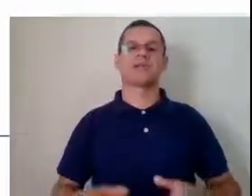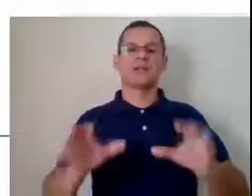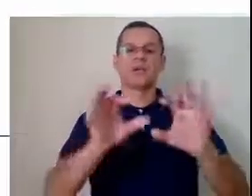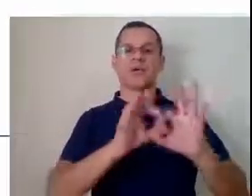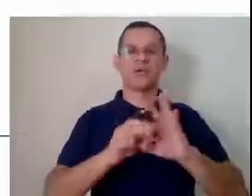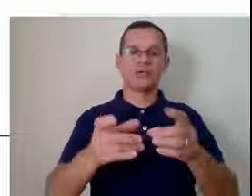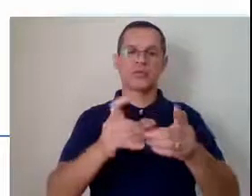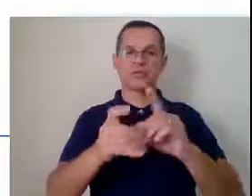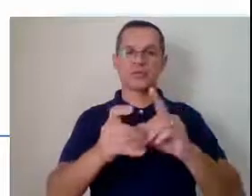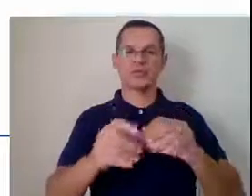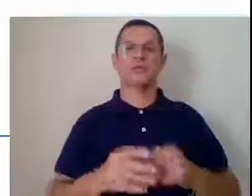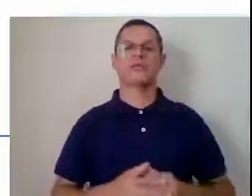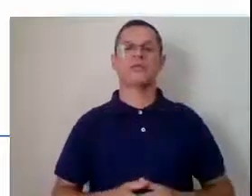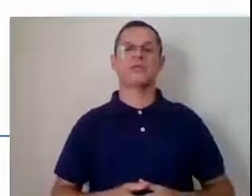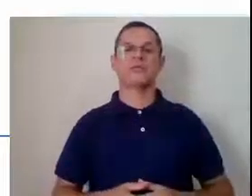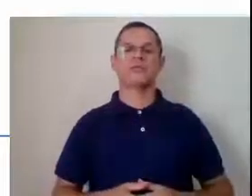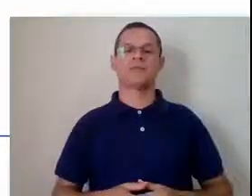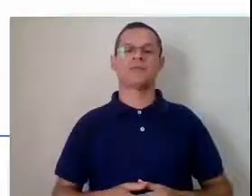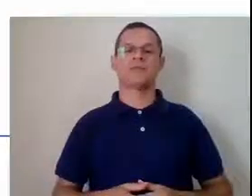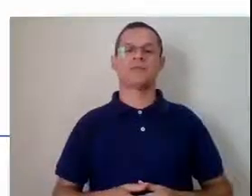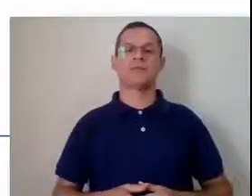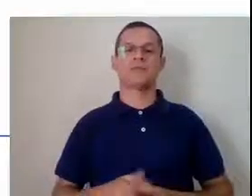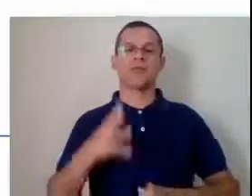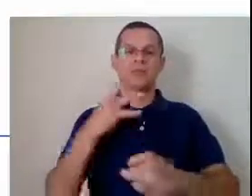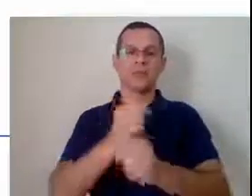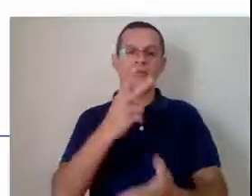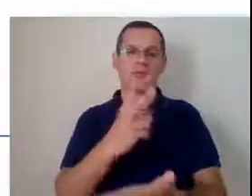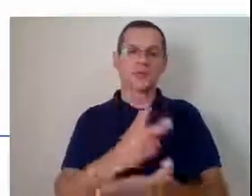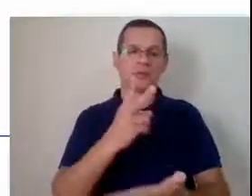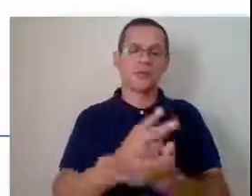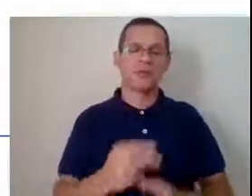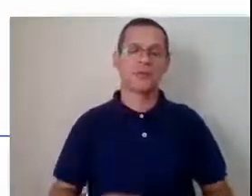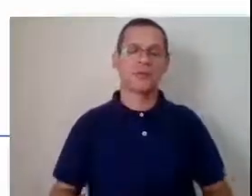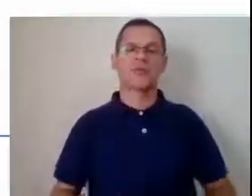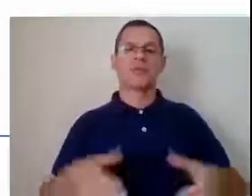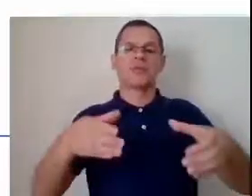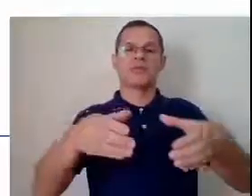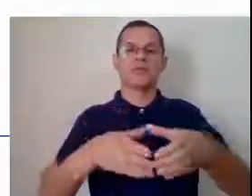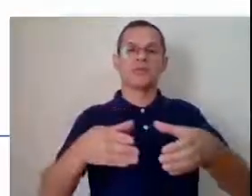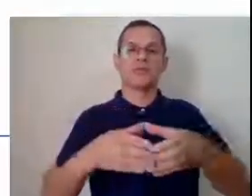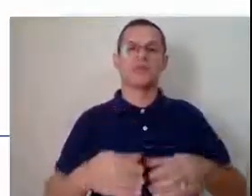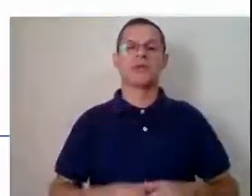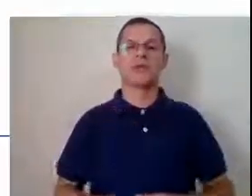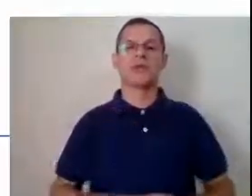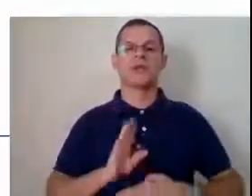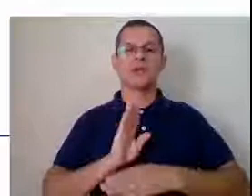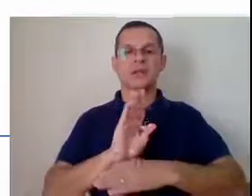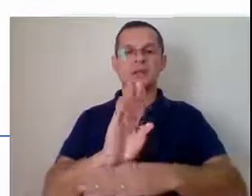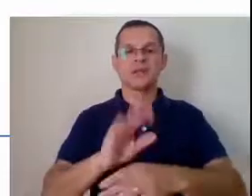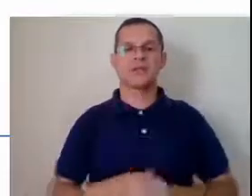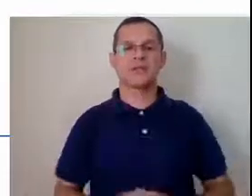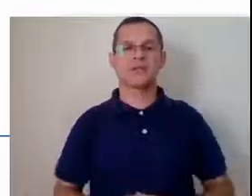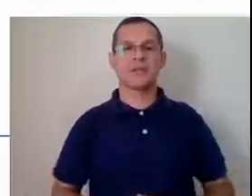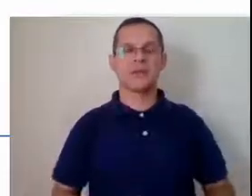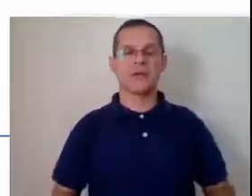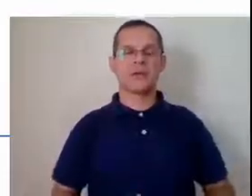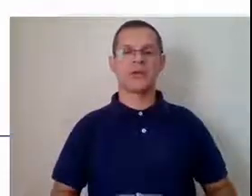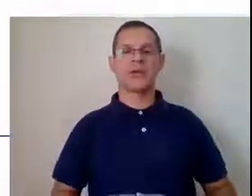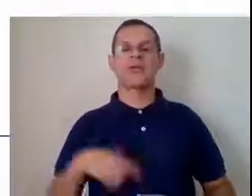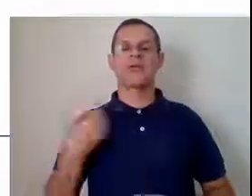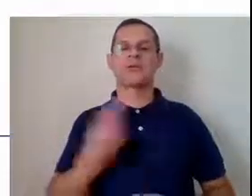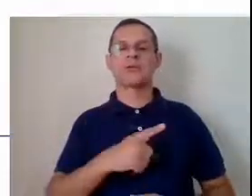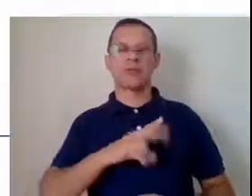uniões, interseções, né? Uma álgebra mesmo em relação aos conjuntos, que serve para nos